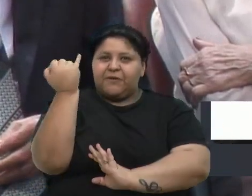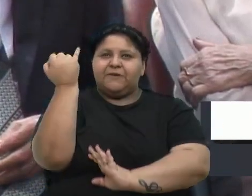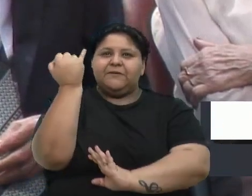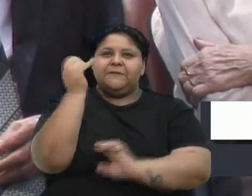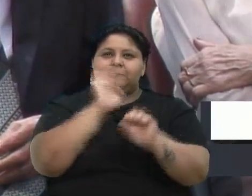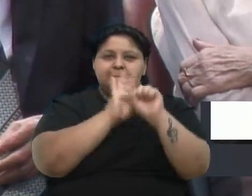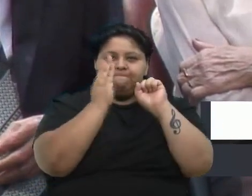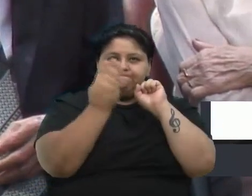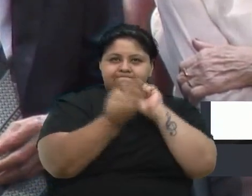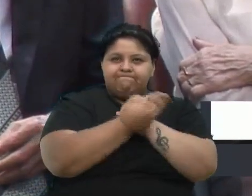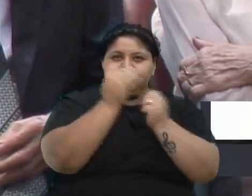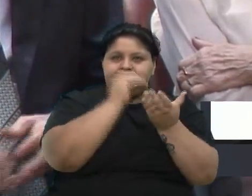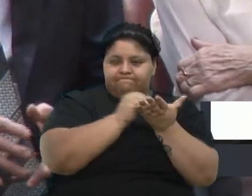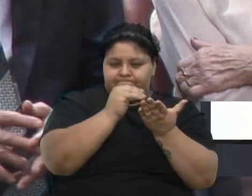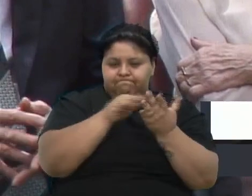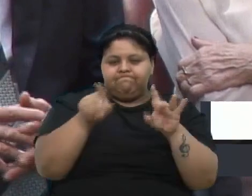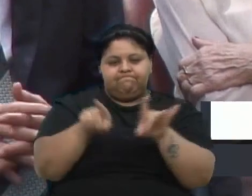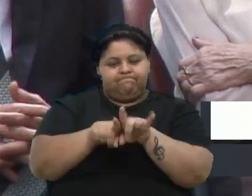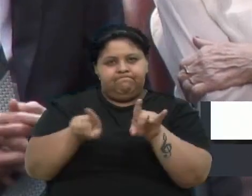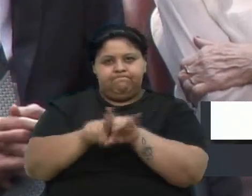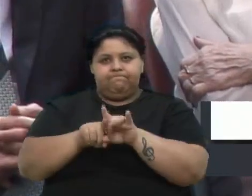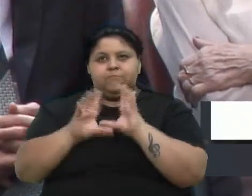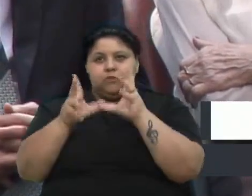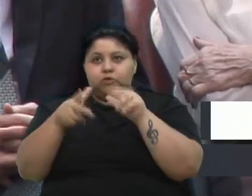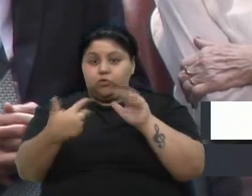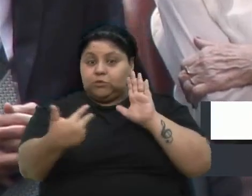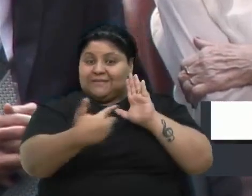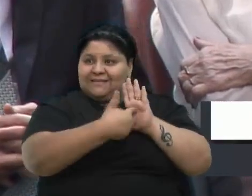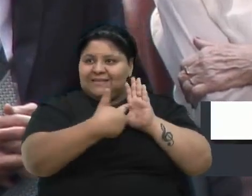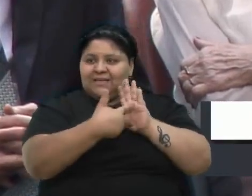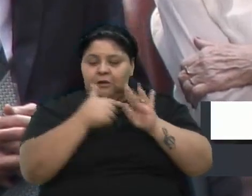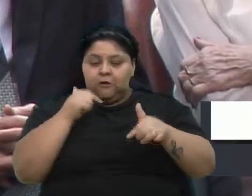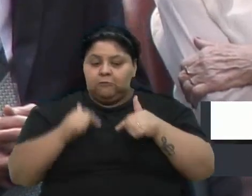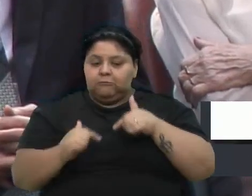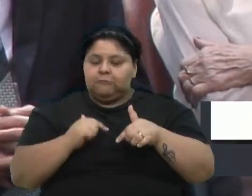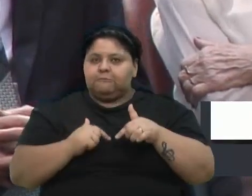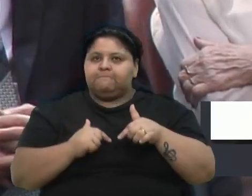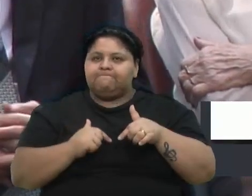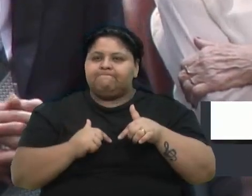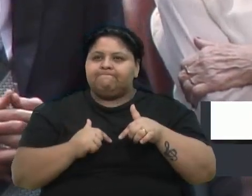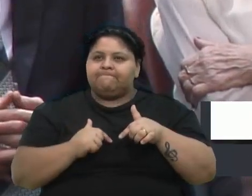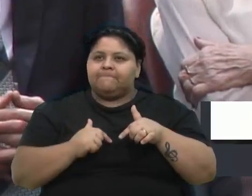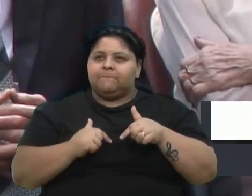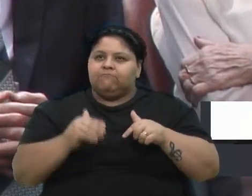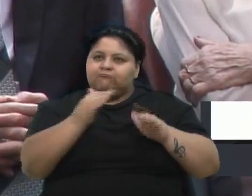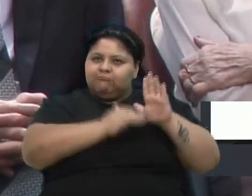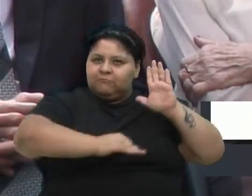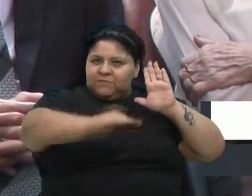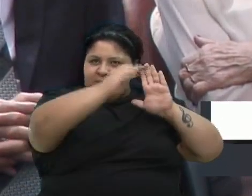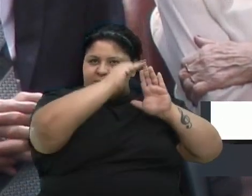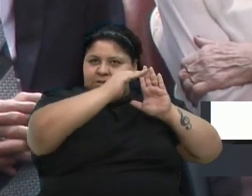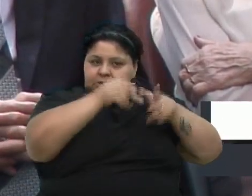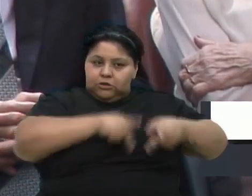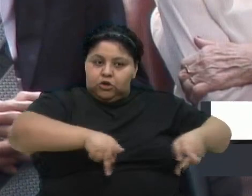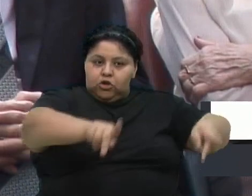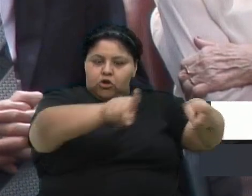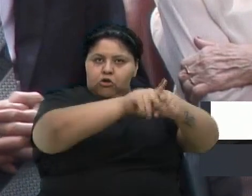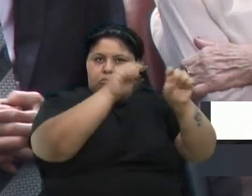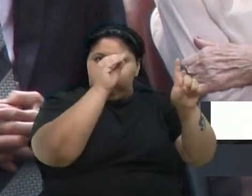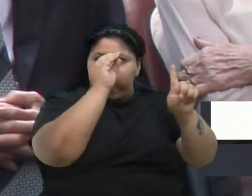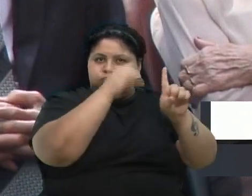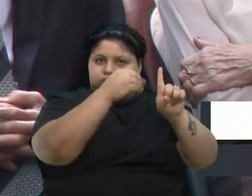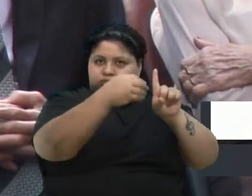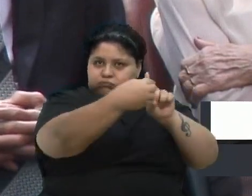bairros, seu secretário também, todos atentos, trabalhando em cima desse povo carente. E também